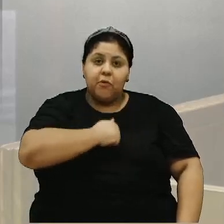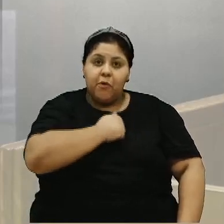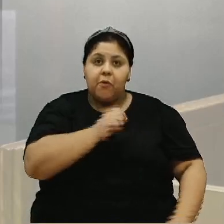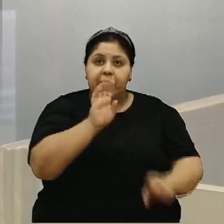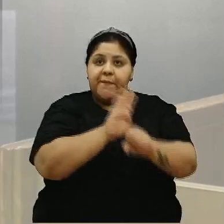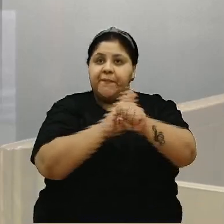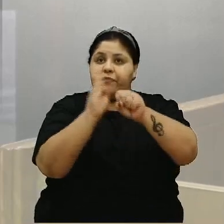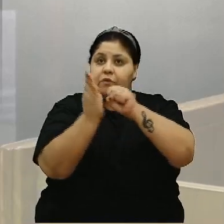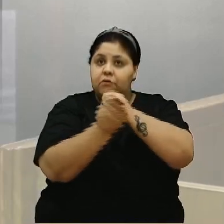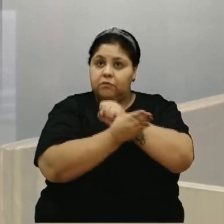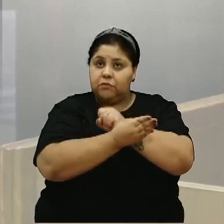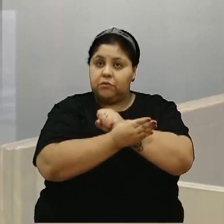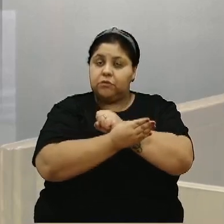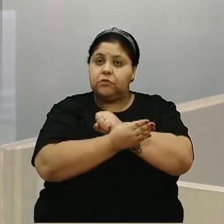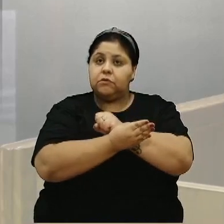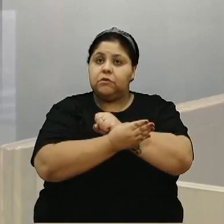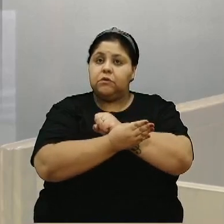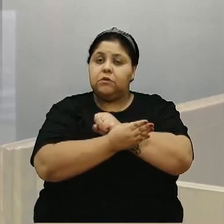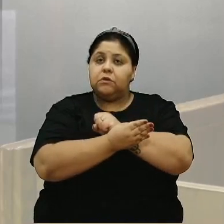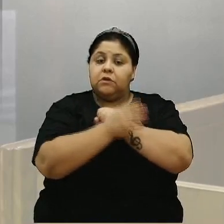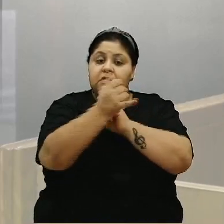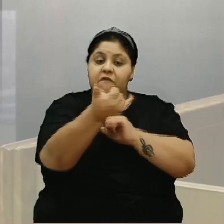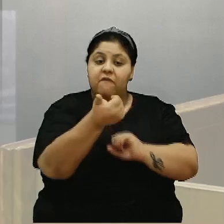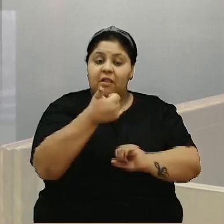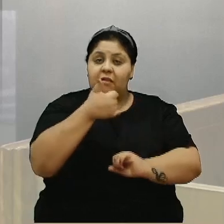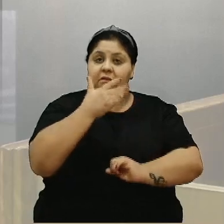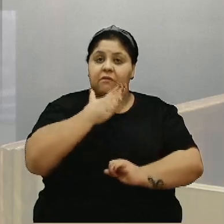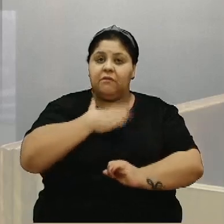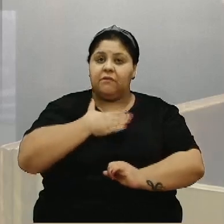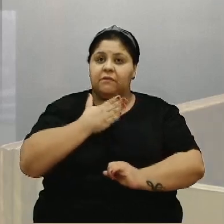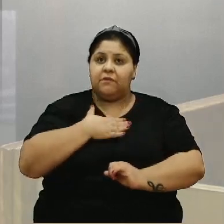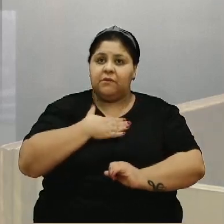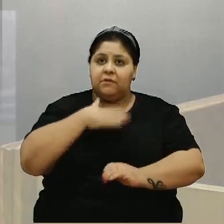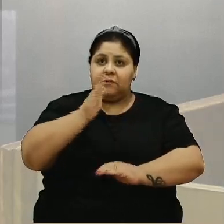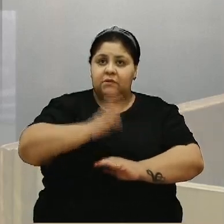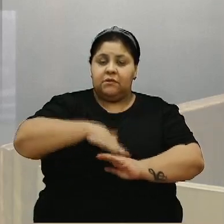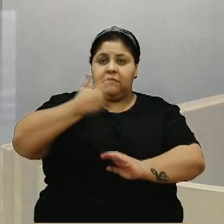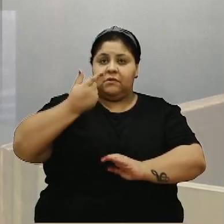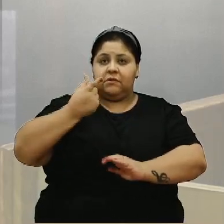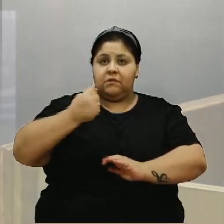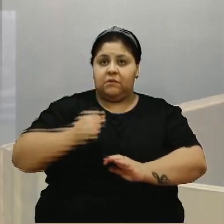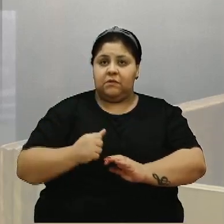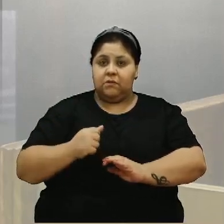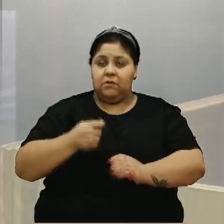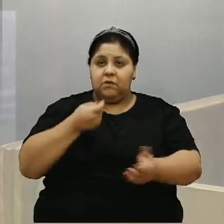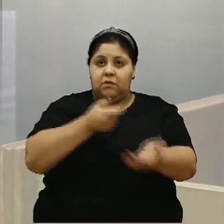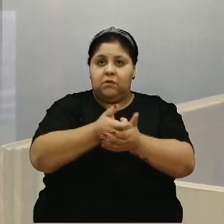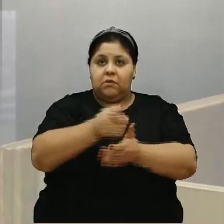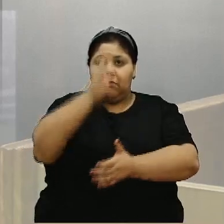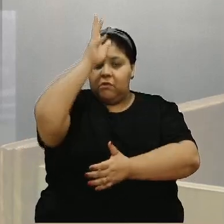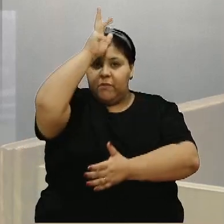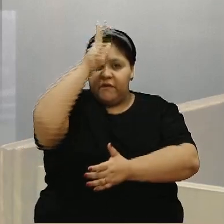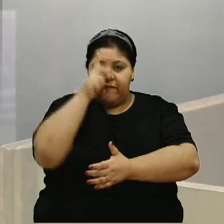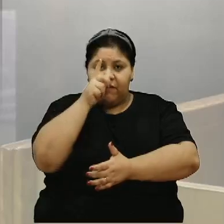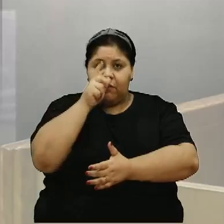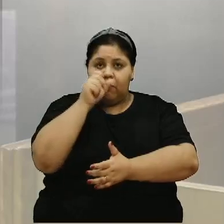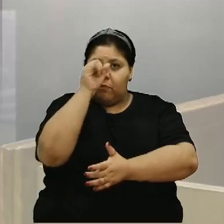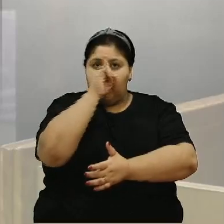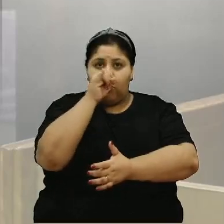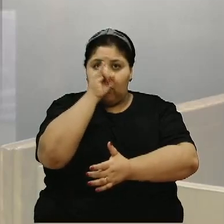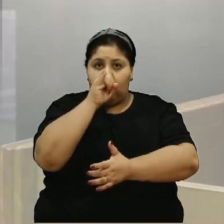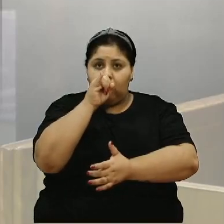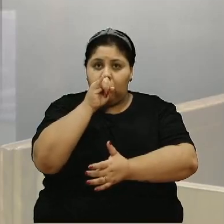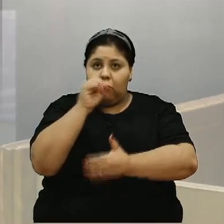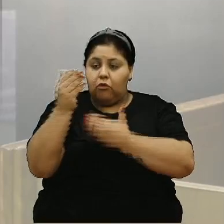bairros nossos aqui, mais humildes, que estão me dizendo para mim que é mais barato comprar frango e carne de porco do que comprar verdura.